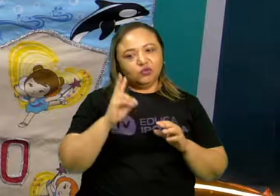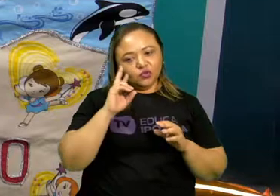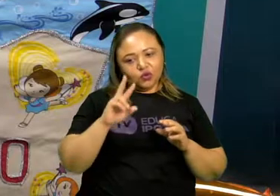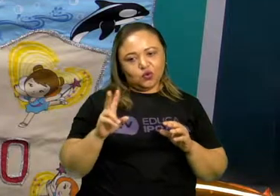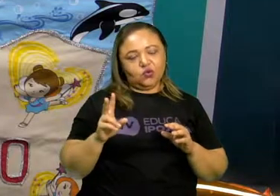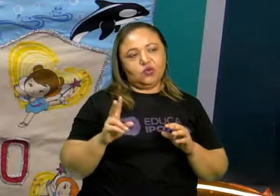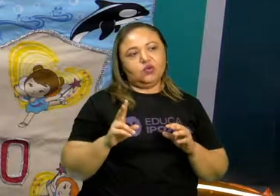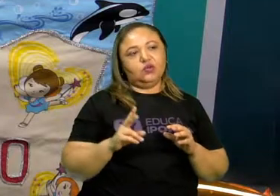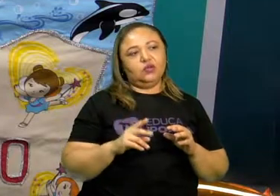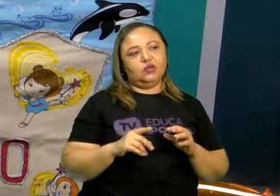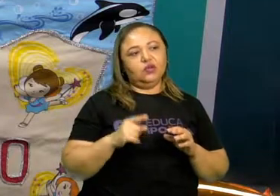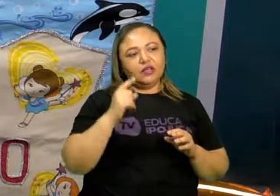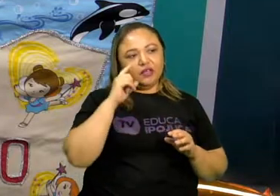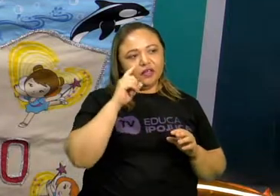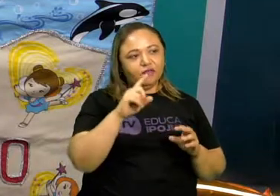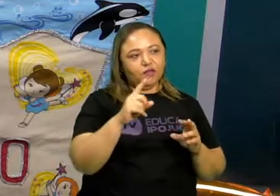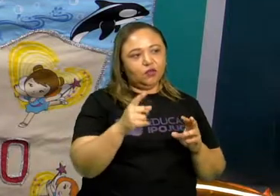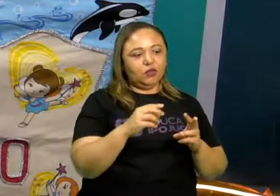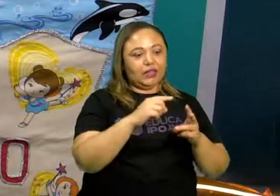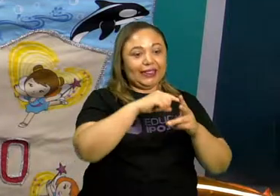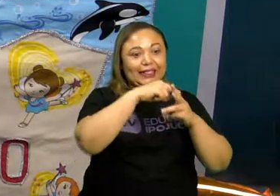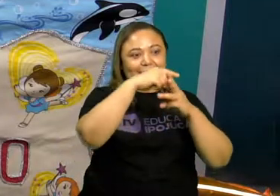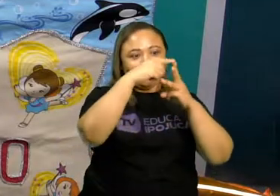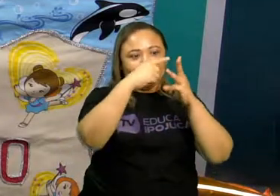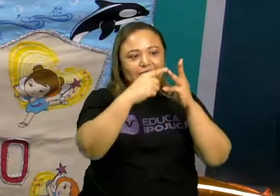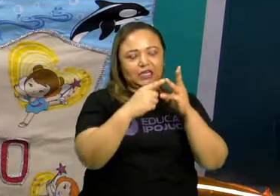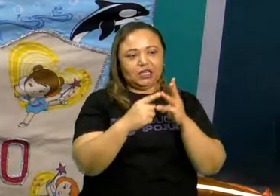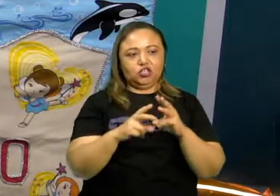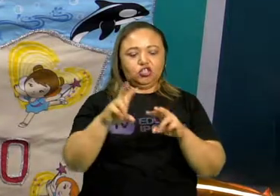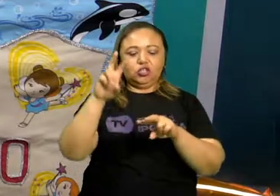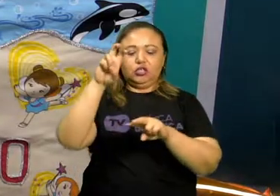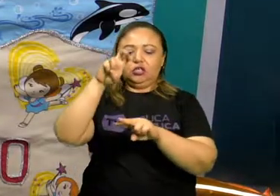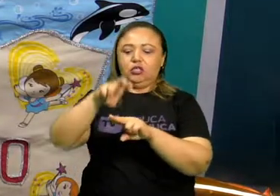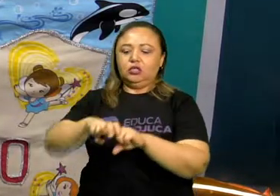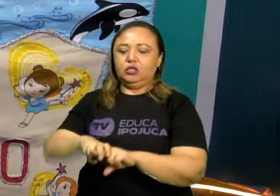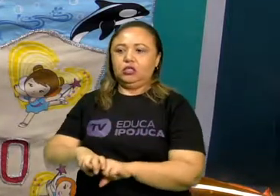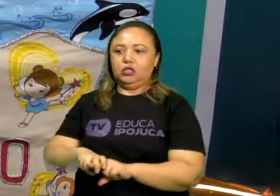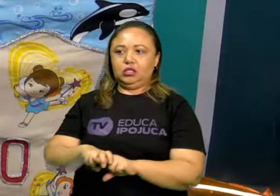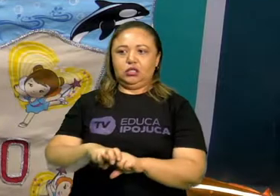ela olhou e viu três cadeiras, criança.